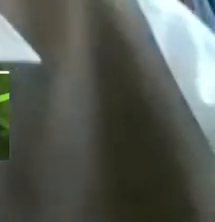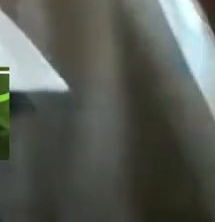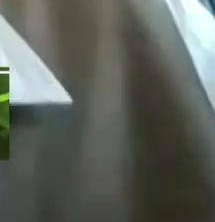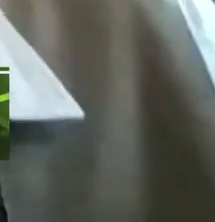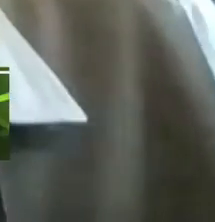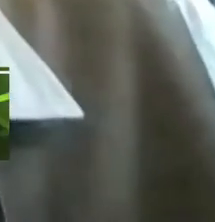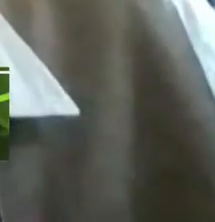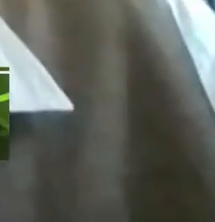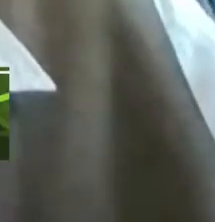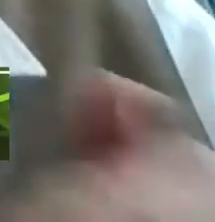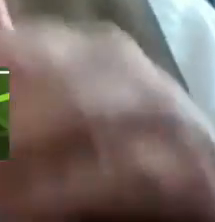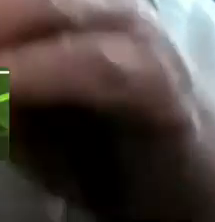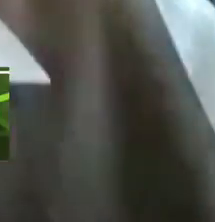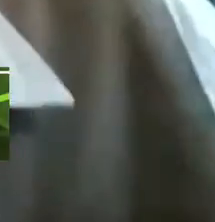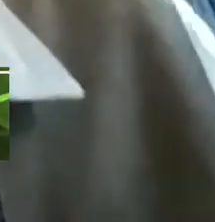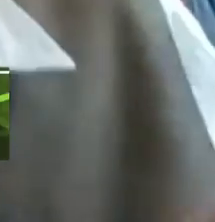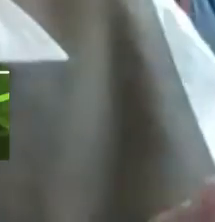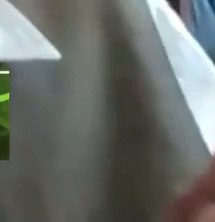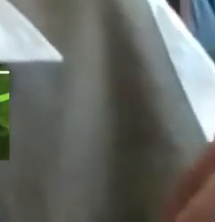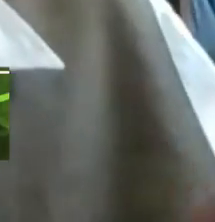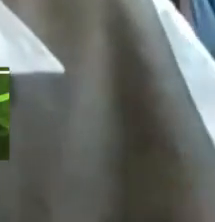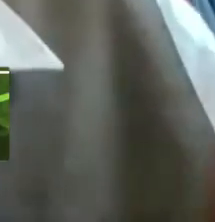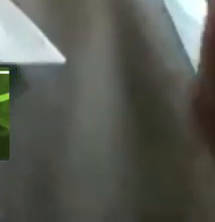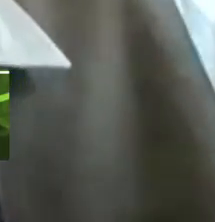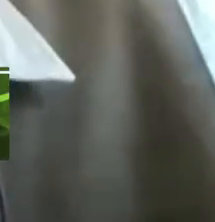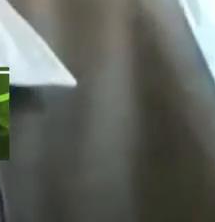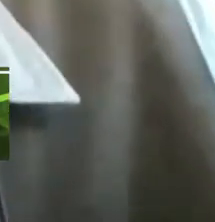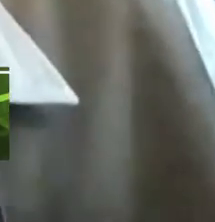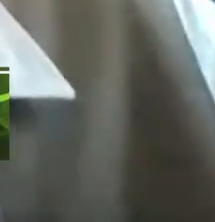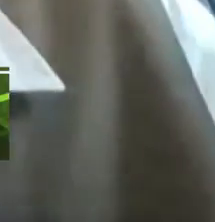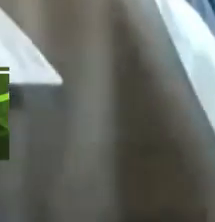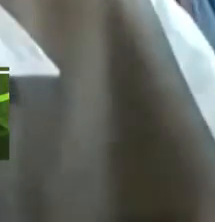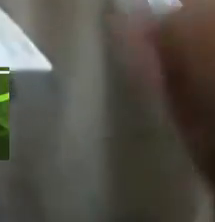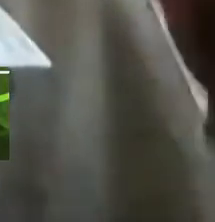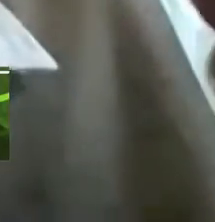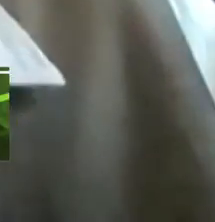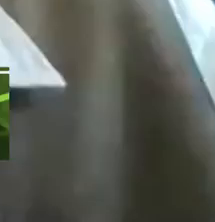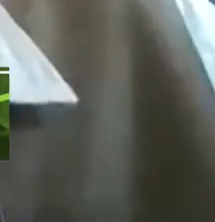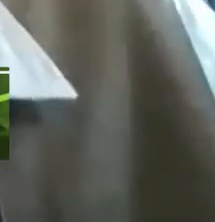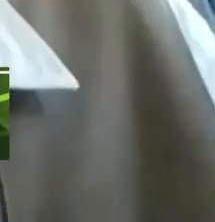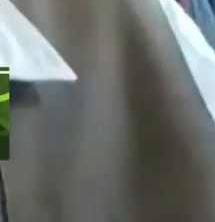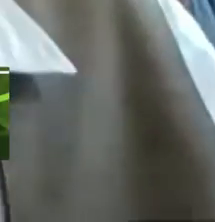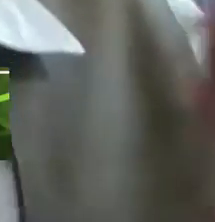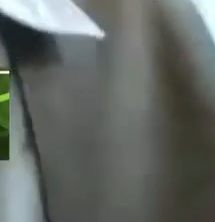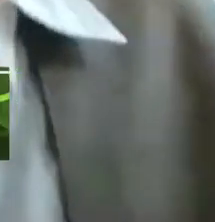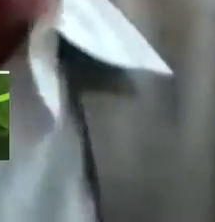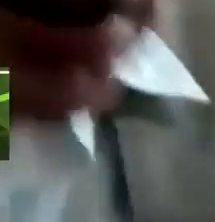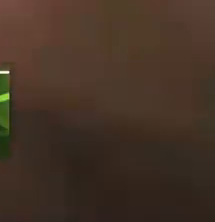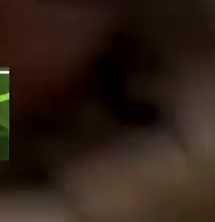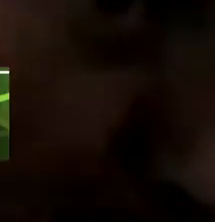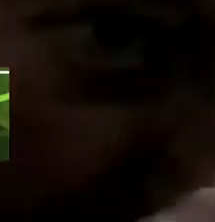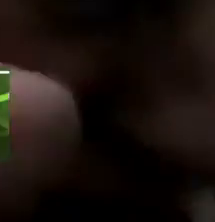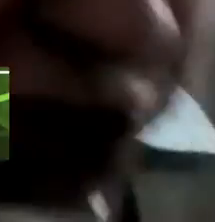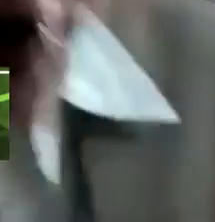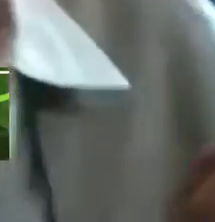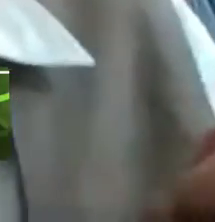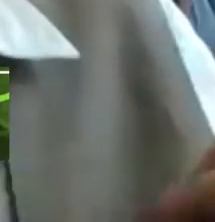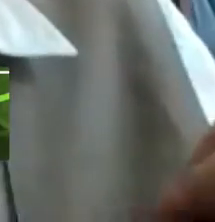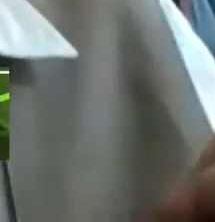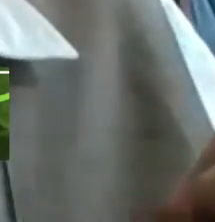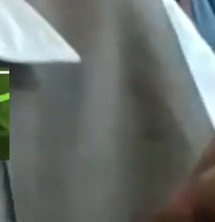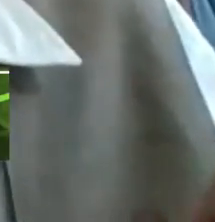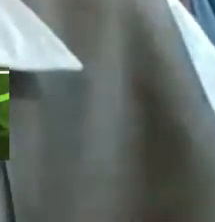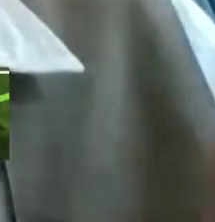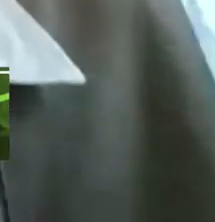resistência parabéns a todos os que resistem resistem pelo emprego pelo recurso pelas escolas de